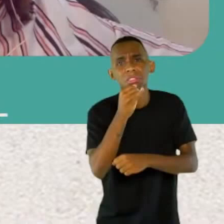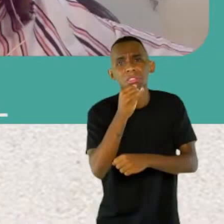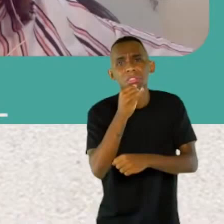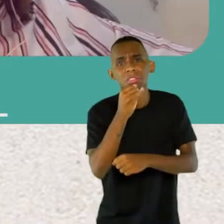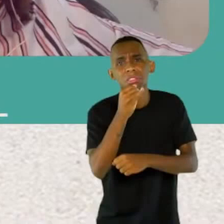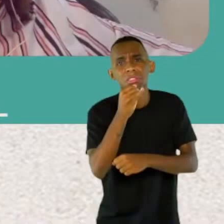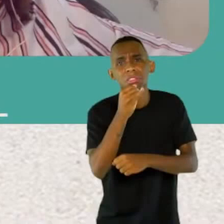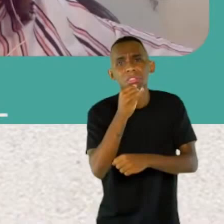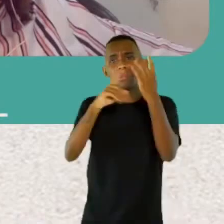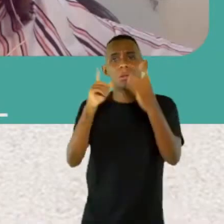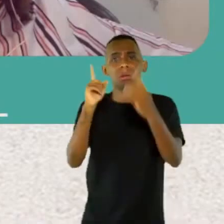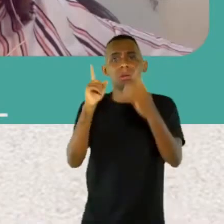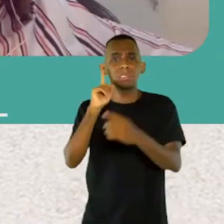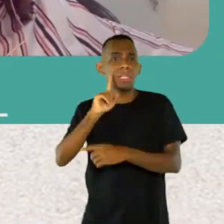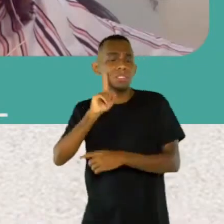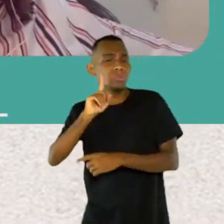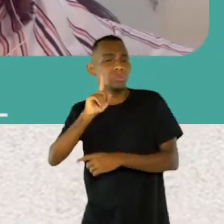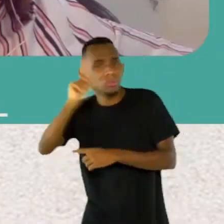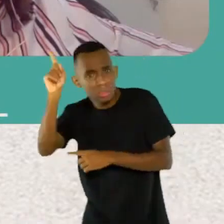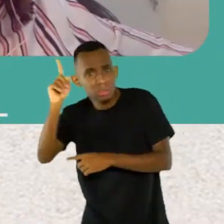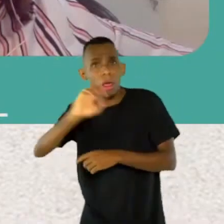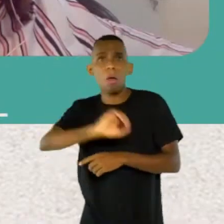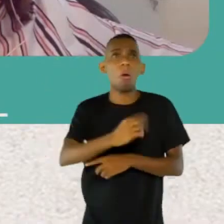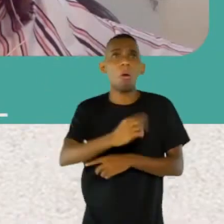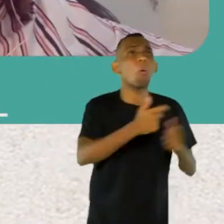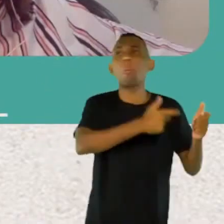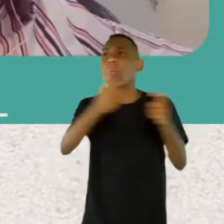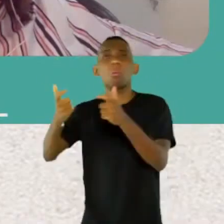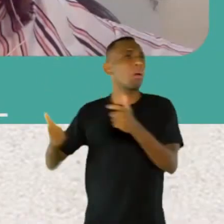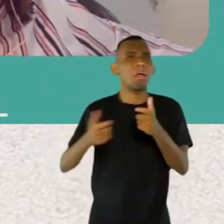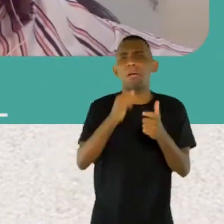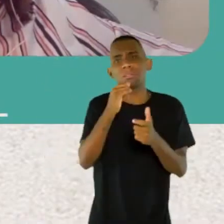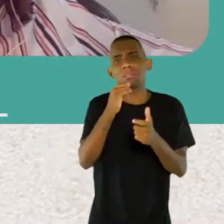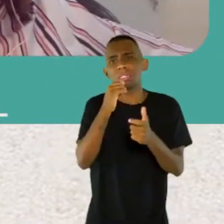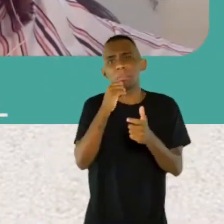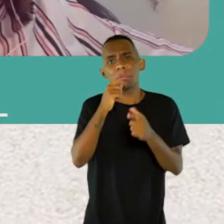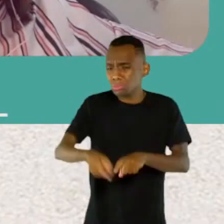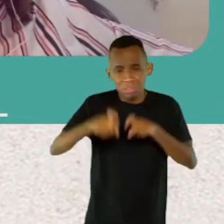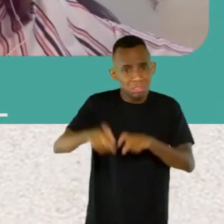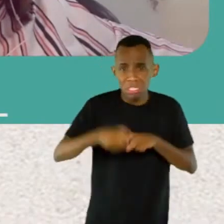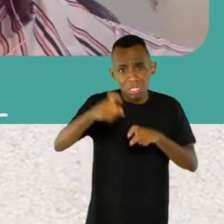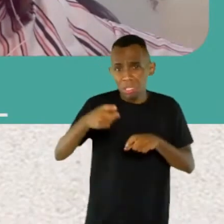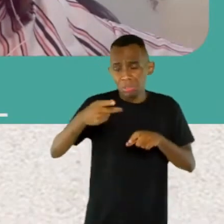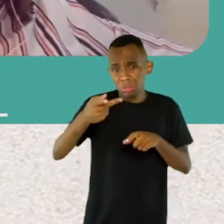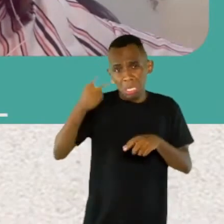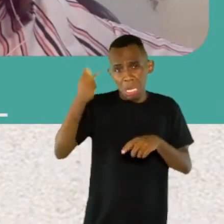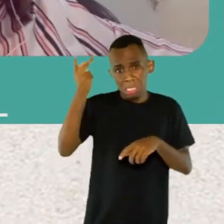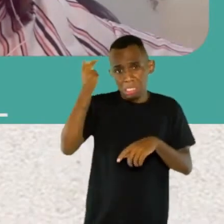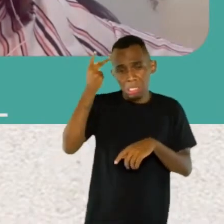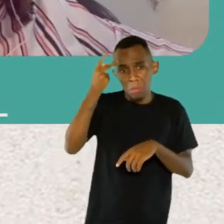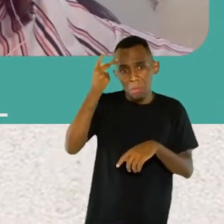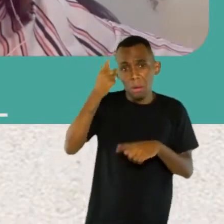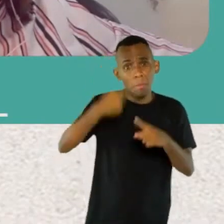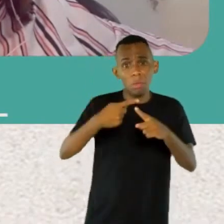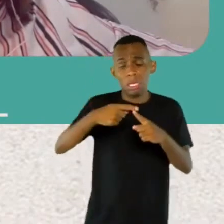dentro do seu apartamento aí num sítio do interior de São Paulo, que na hora da criação é você e o papel, né?